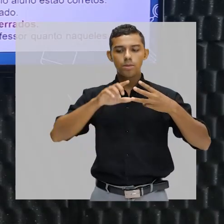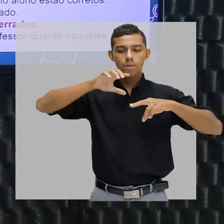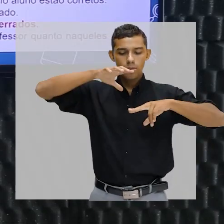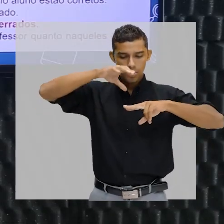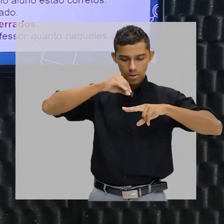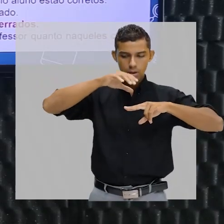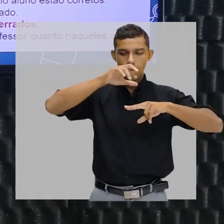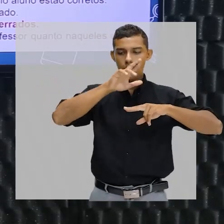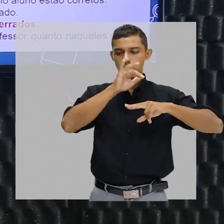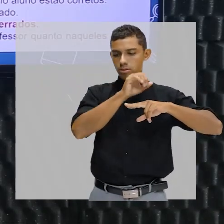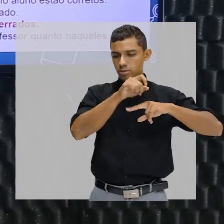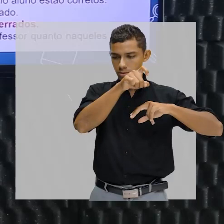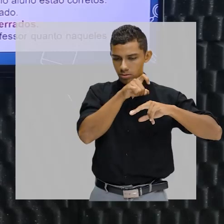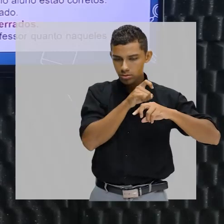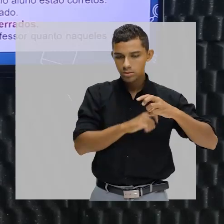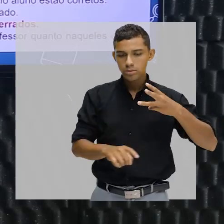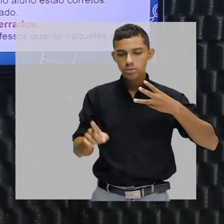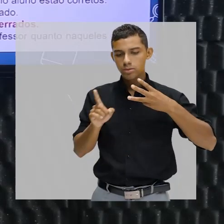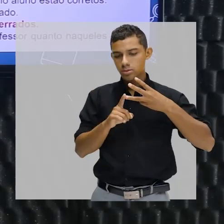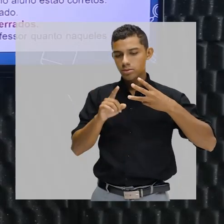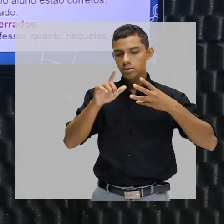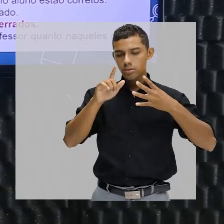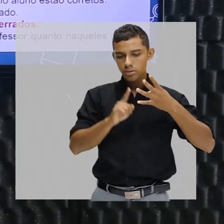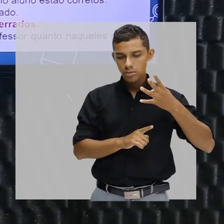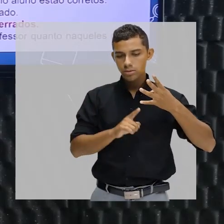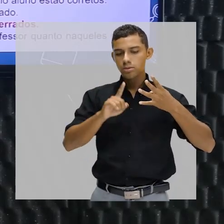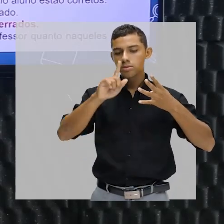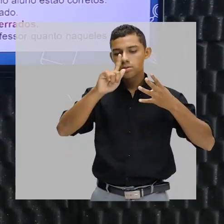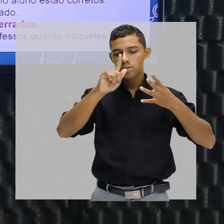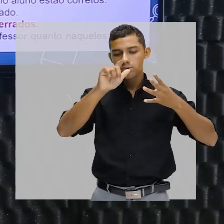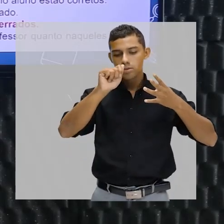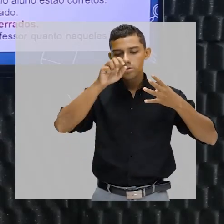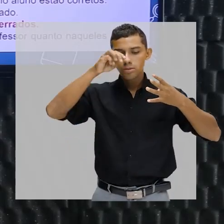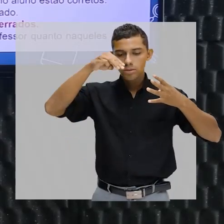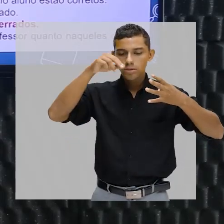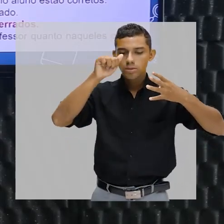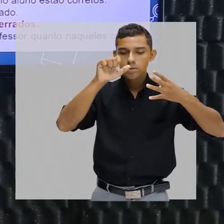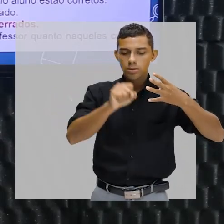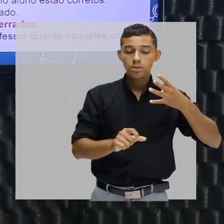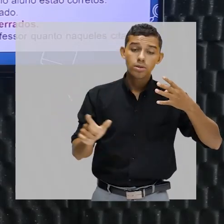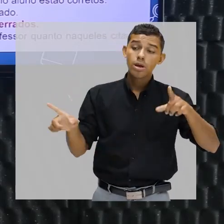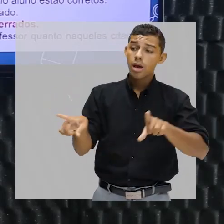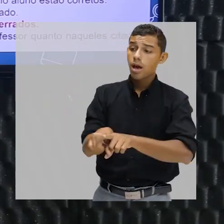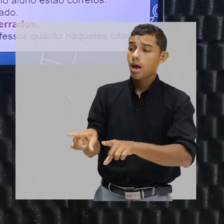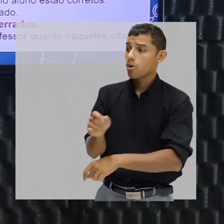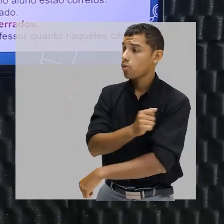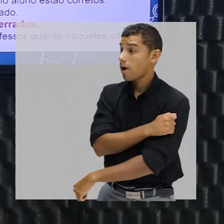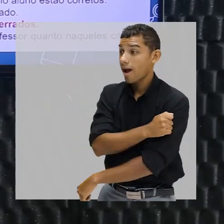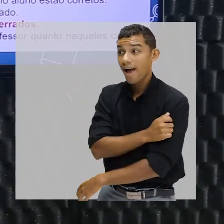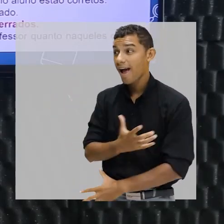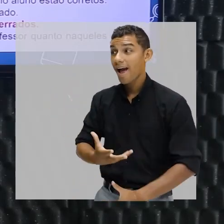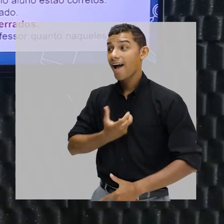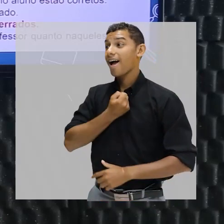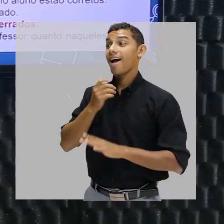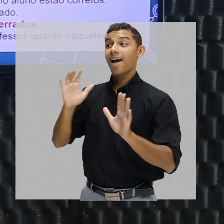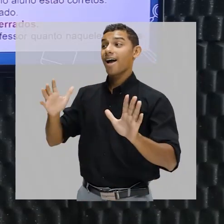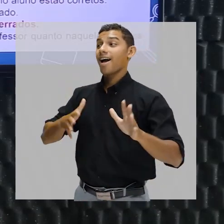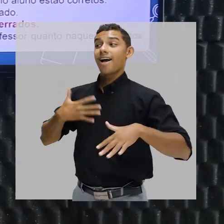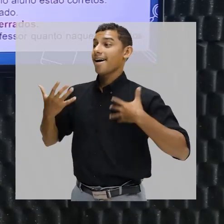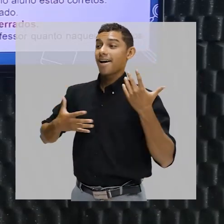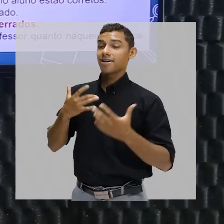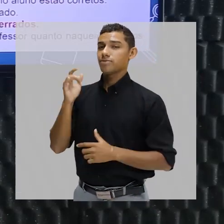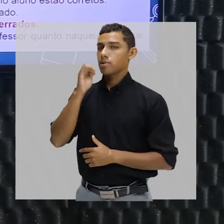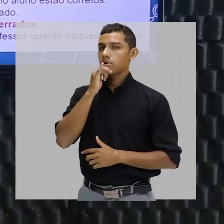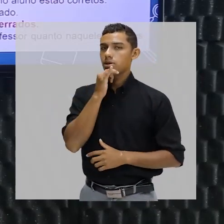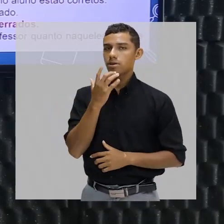fato. O aluno, certo? Ele acabou se empolgando e falou em raios alfa e raios beta e raios catódicos.